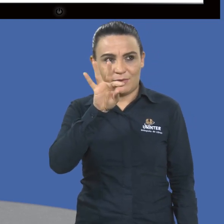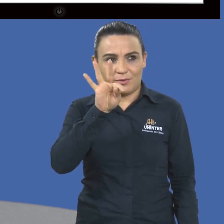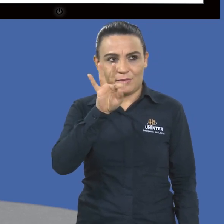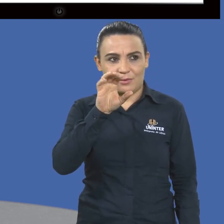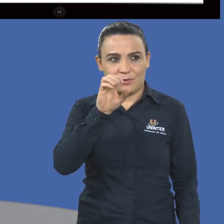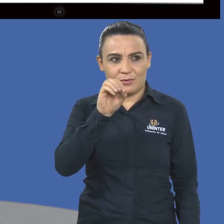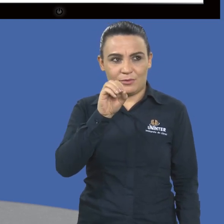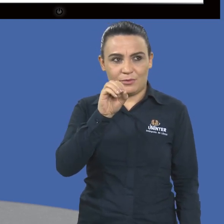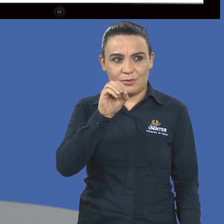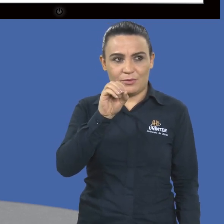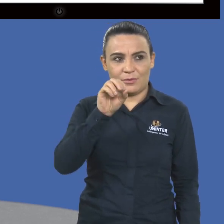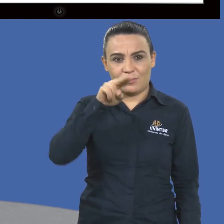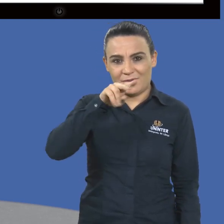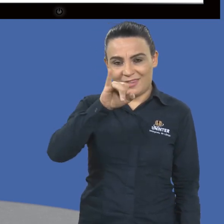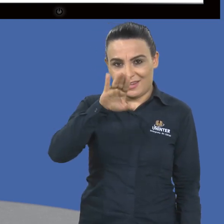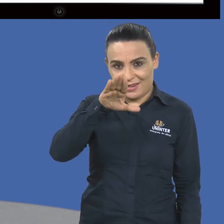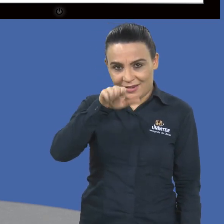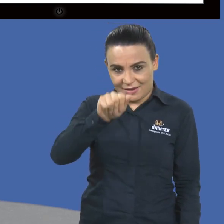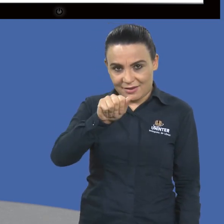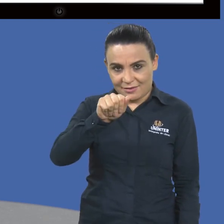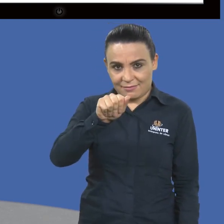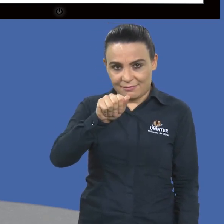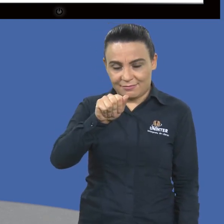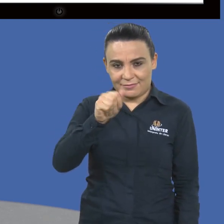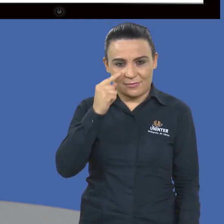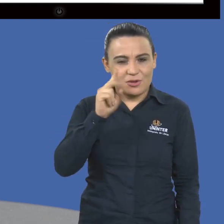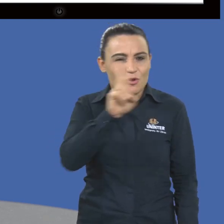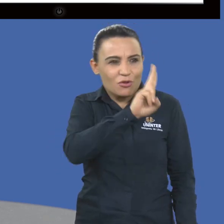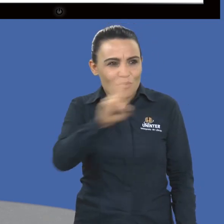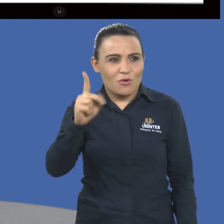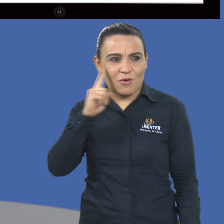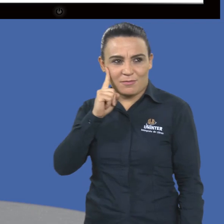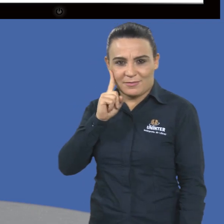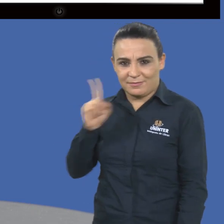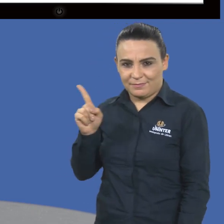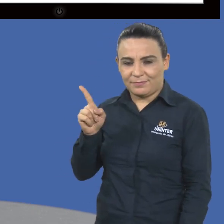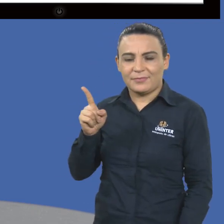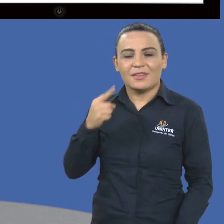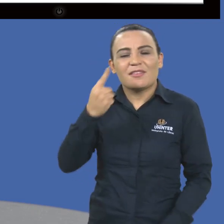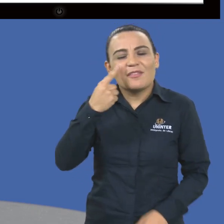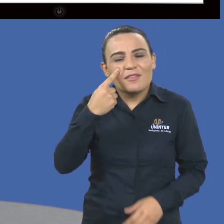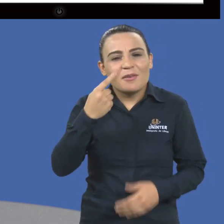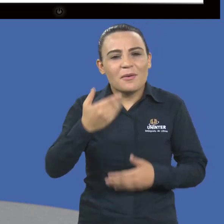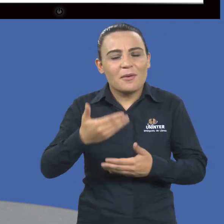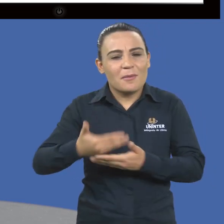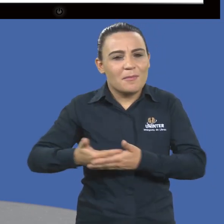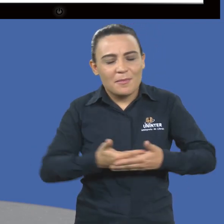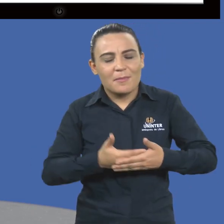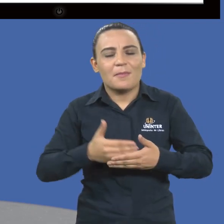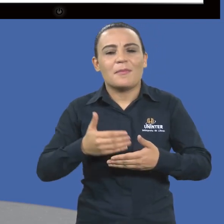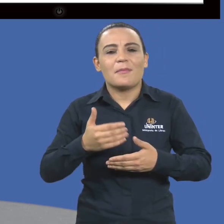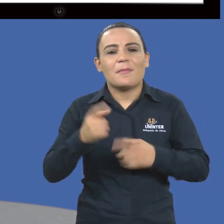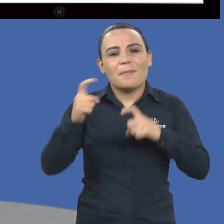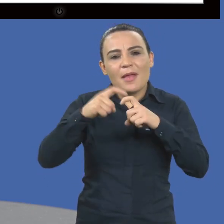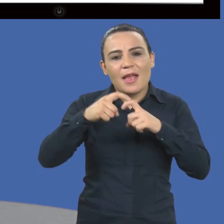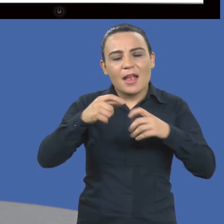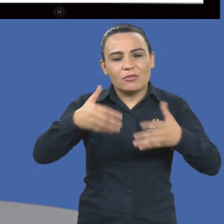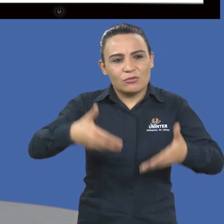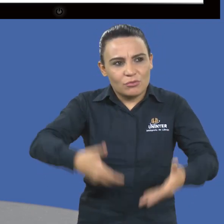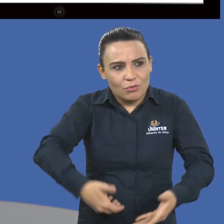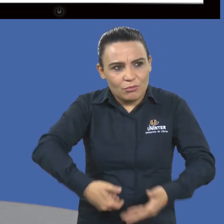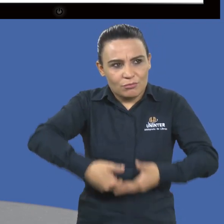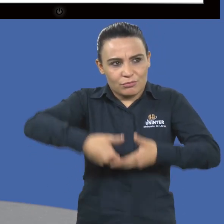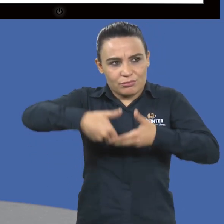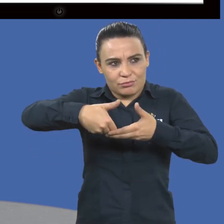vejam nessas duas figuras e que o médico está segurando o bebê